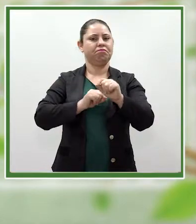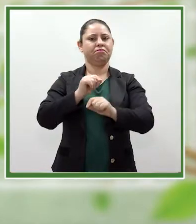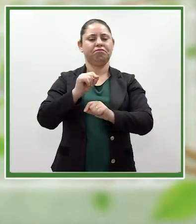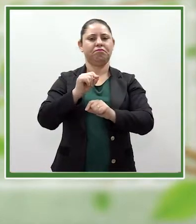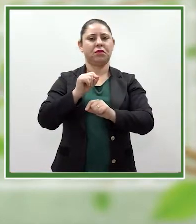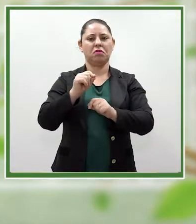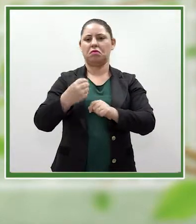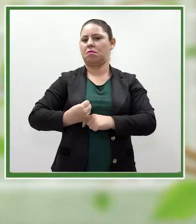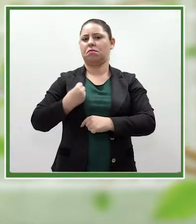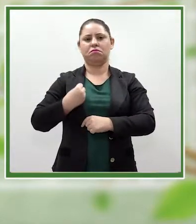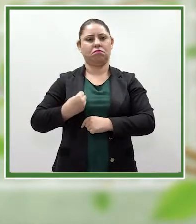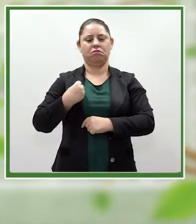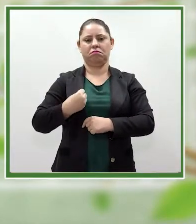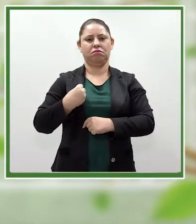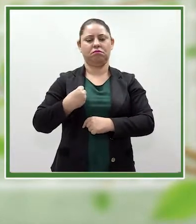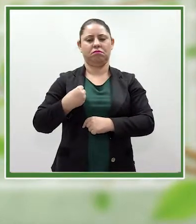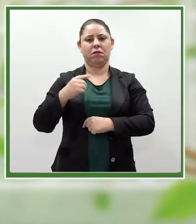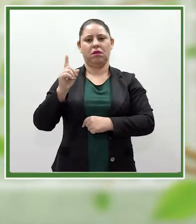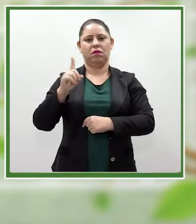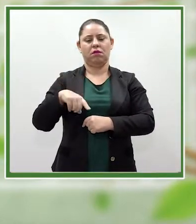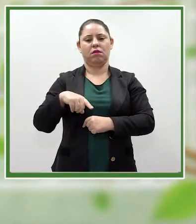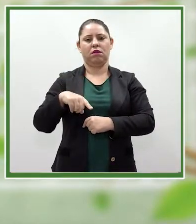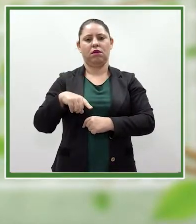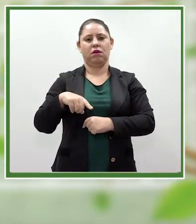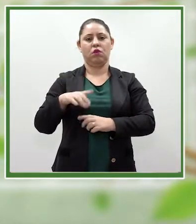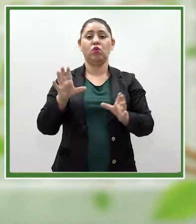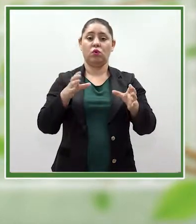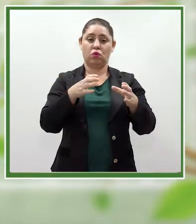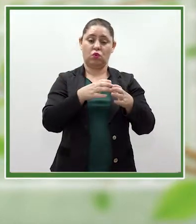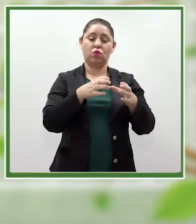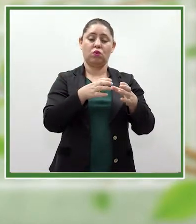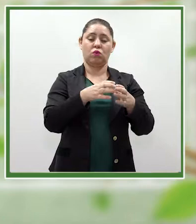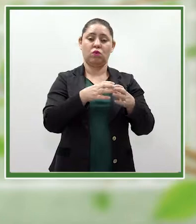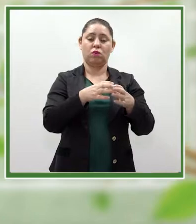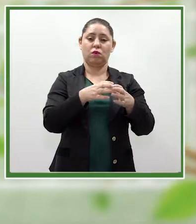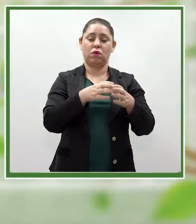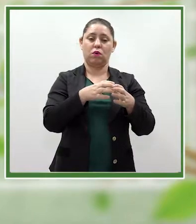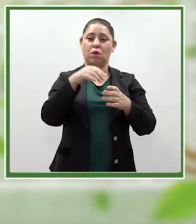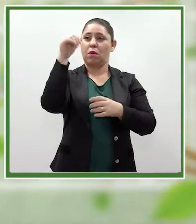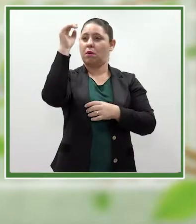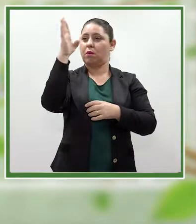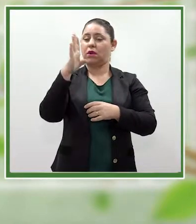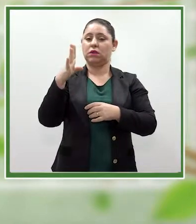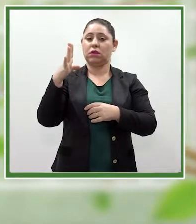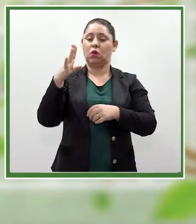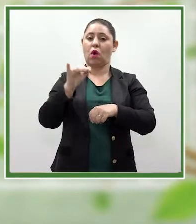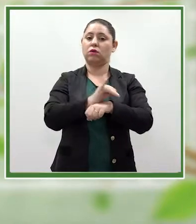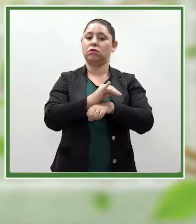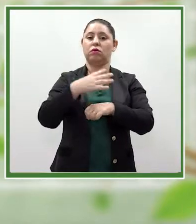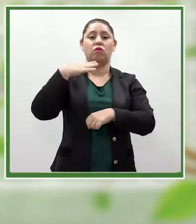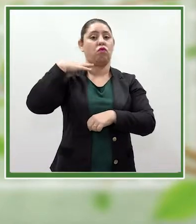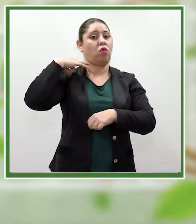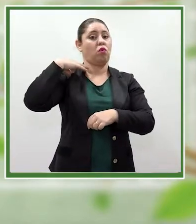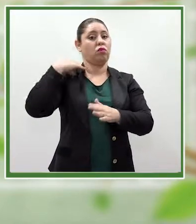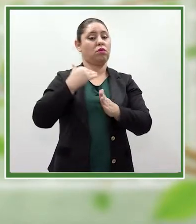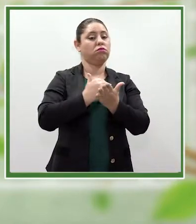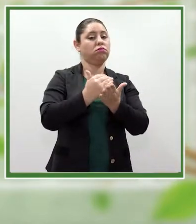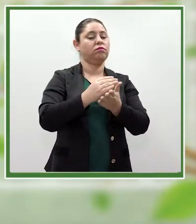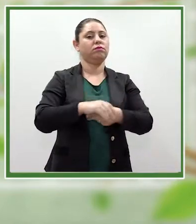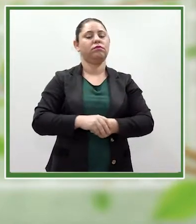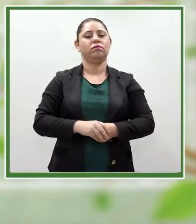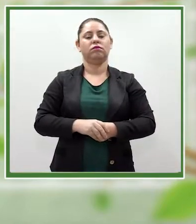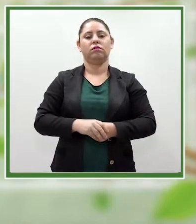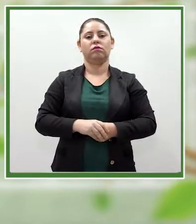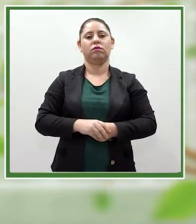um país que não fazia parte, então, deste quadro, ou seja, o Brasil entrou com